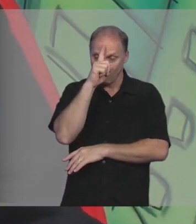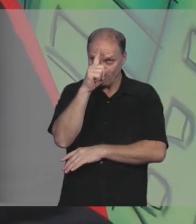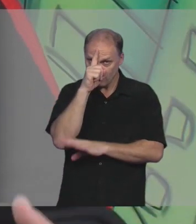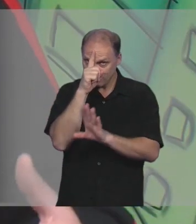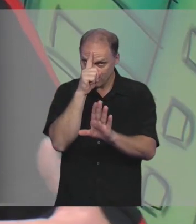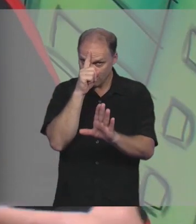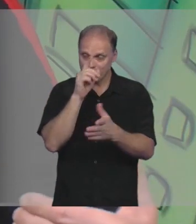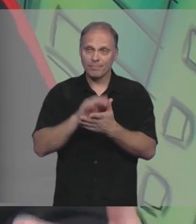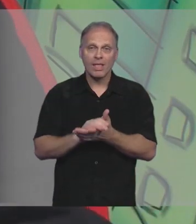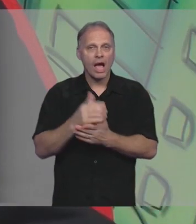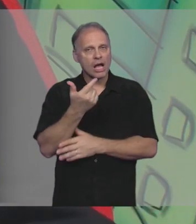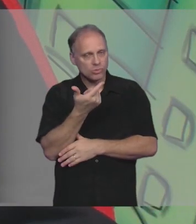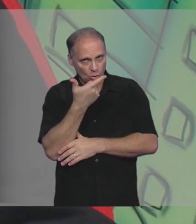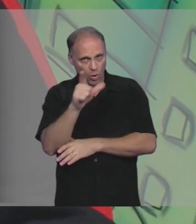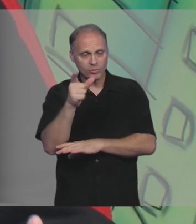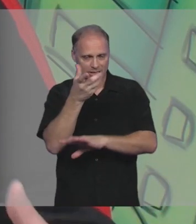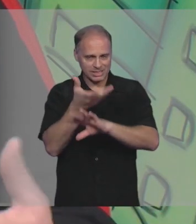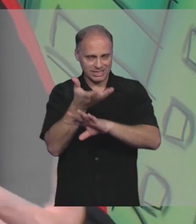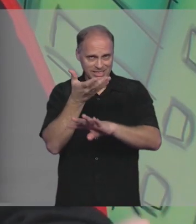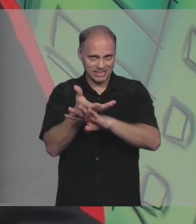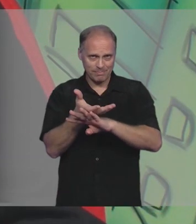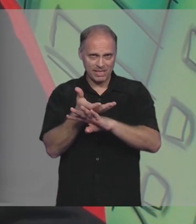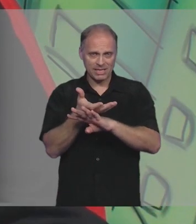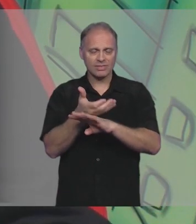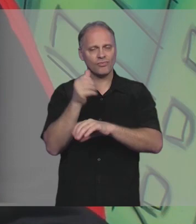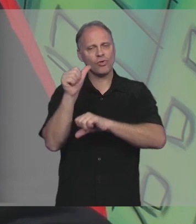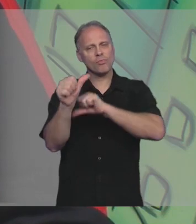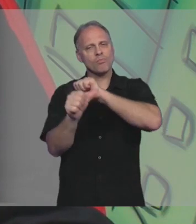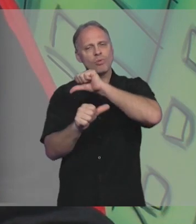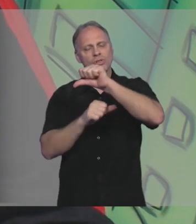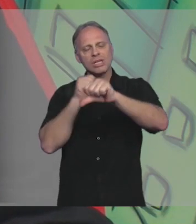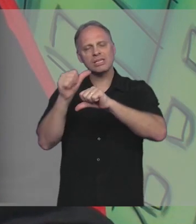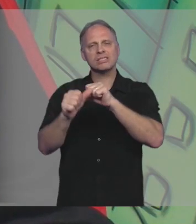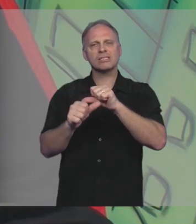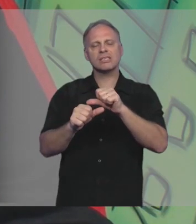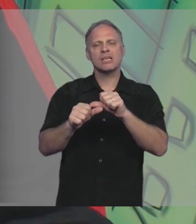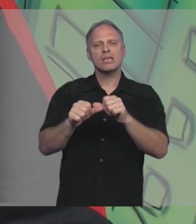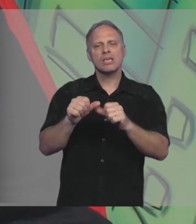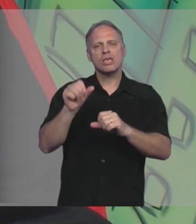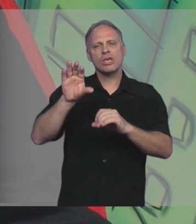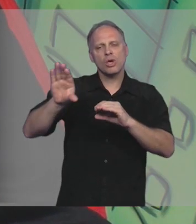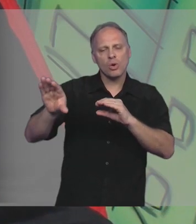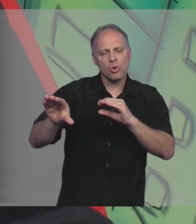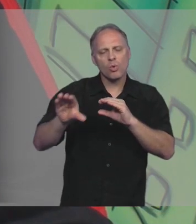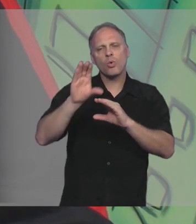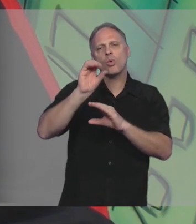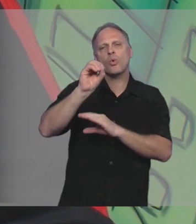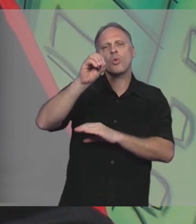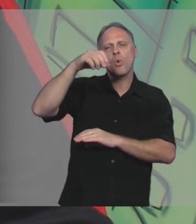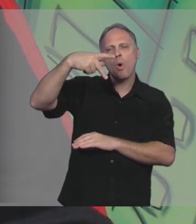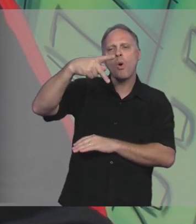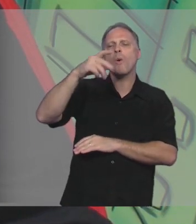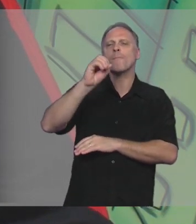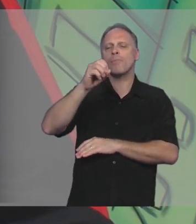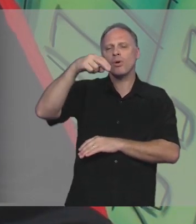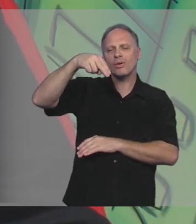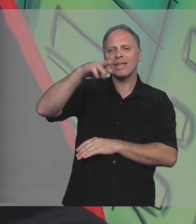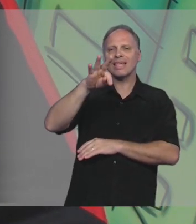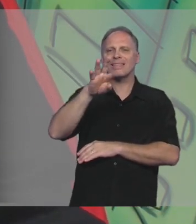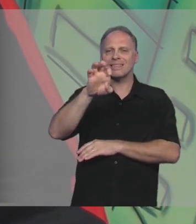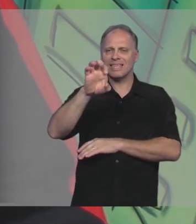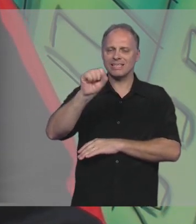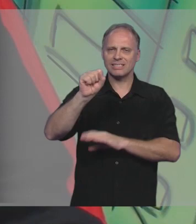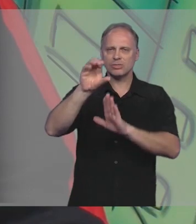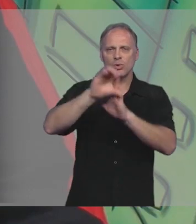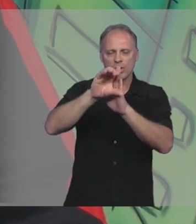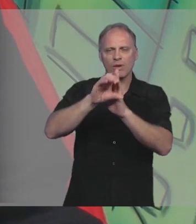fundamental. As demais disciplinas, elas foram transformadas em componentes curriculares, ou seja, assuntos de